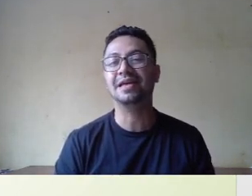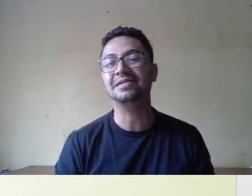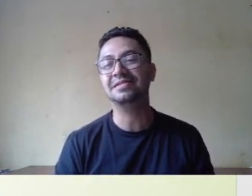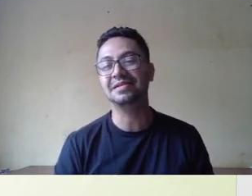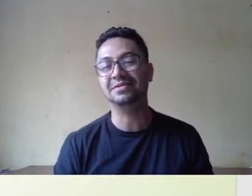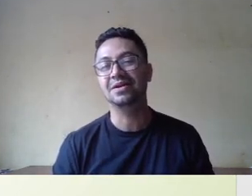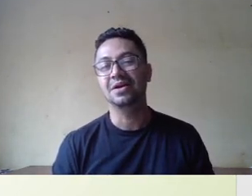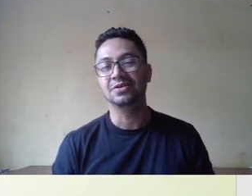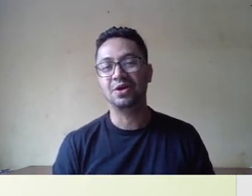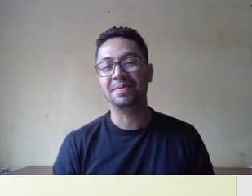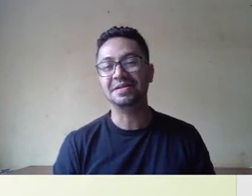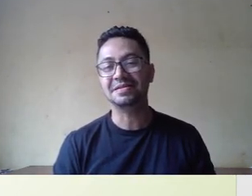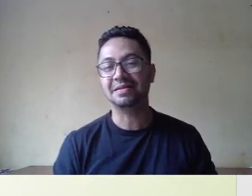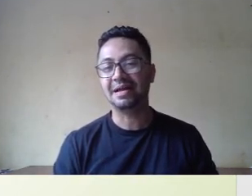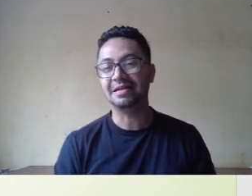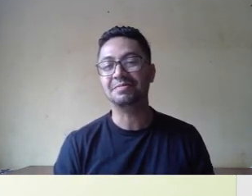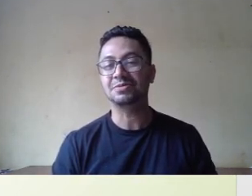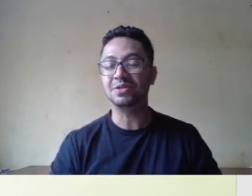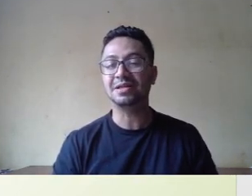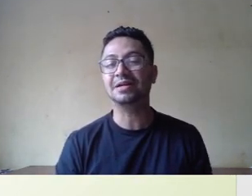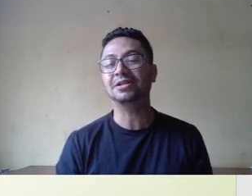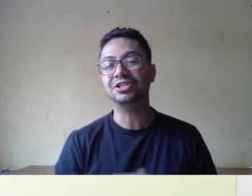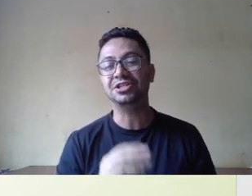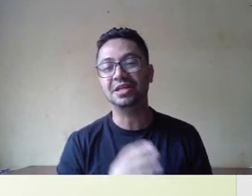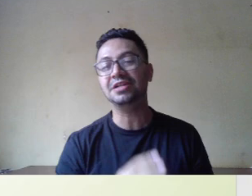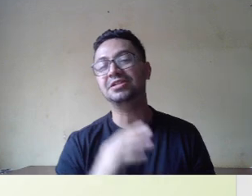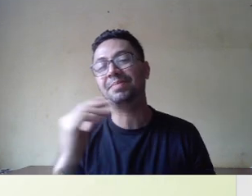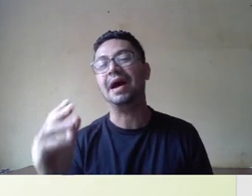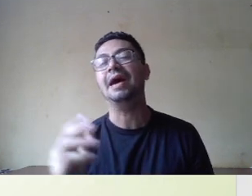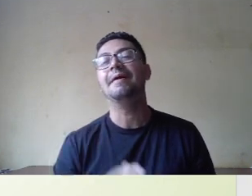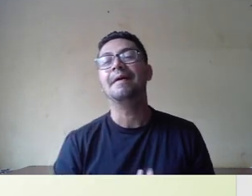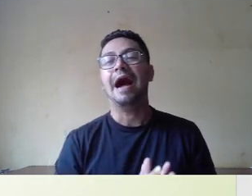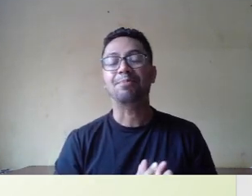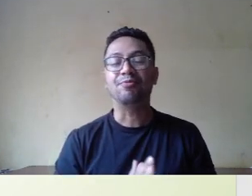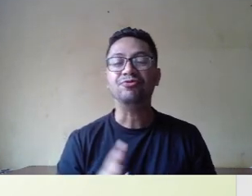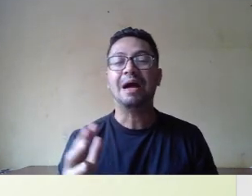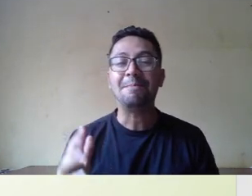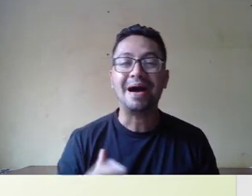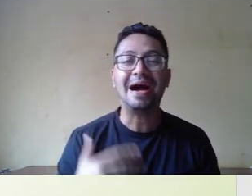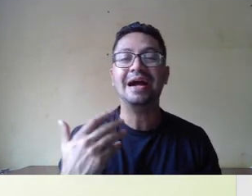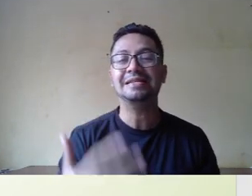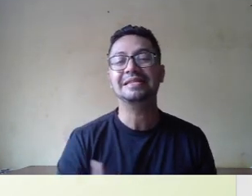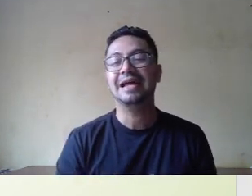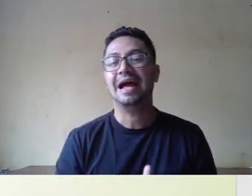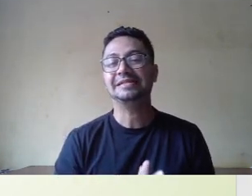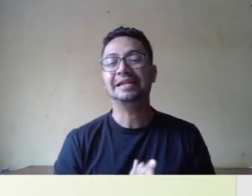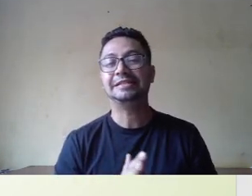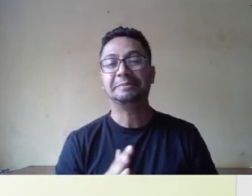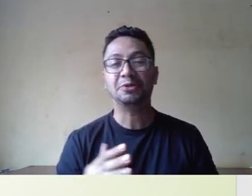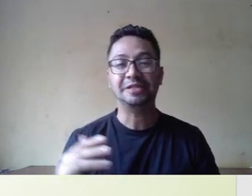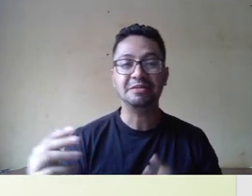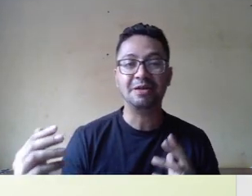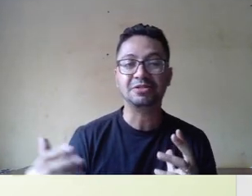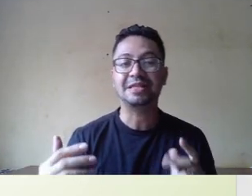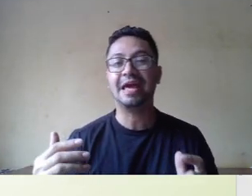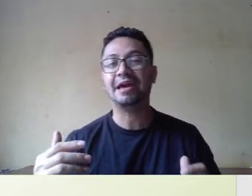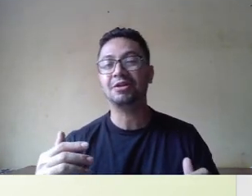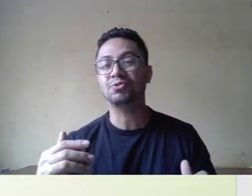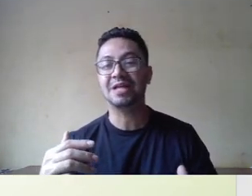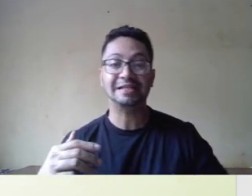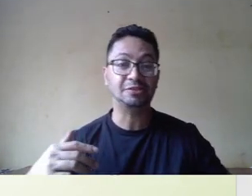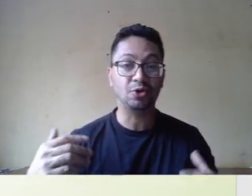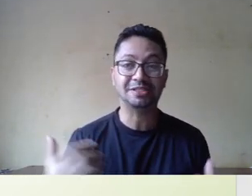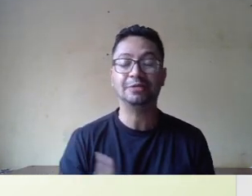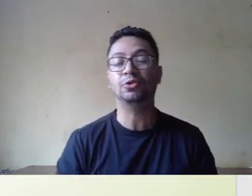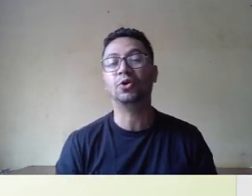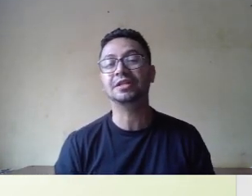de quem está iniciando seu aprendizado na Libras. No entanto, a gente deixa para aprofundar mais assim, esses procedimentos técnicos,